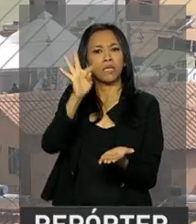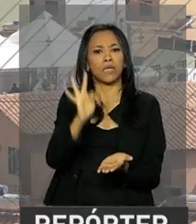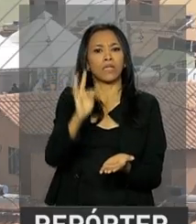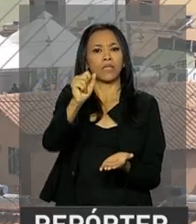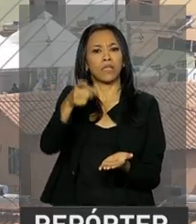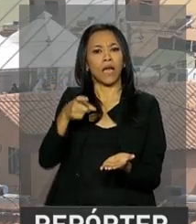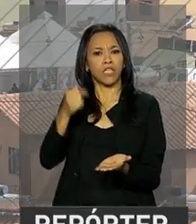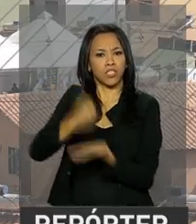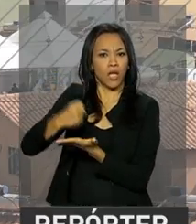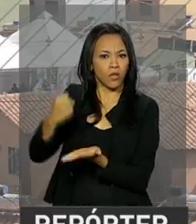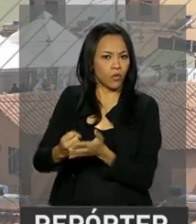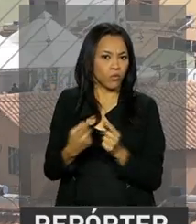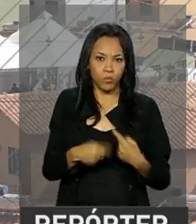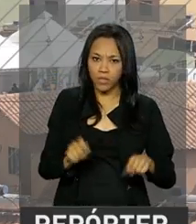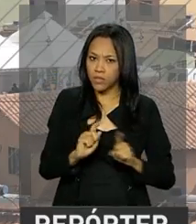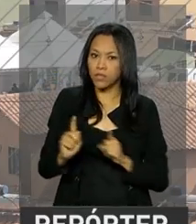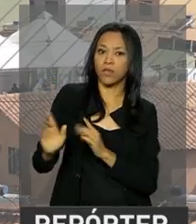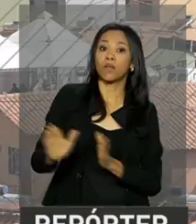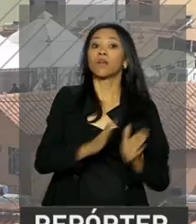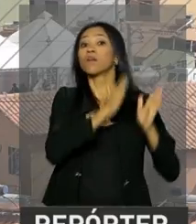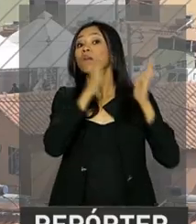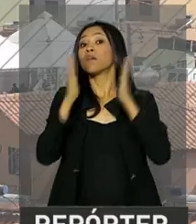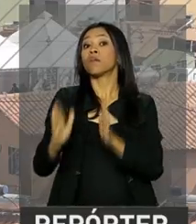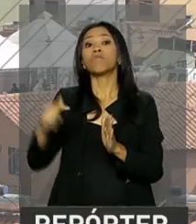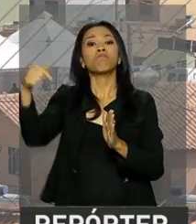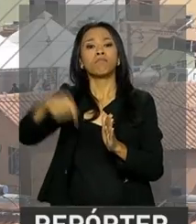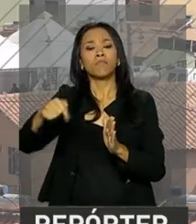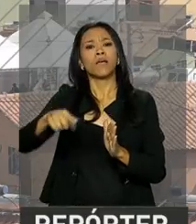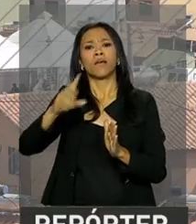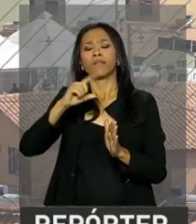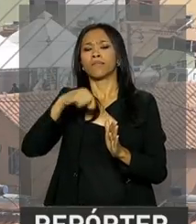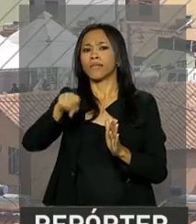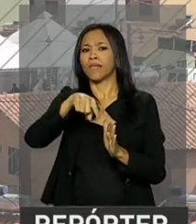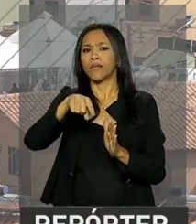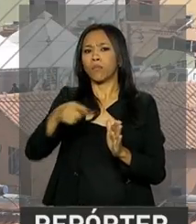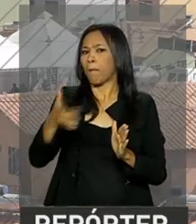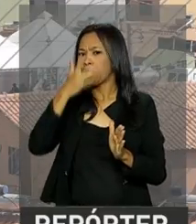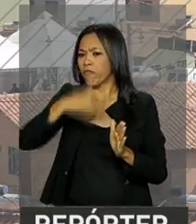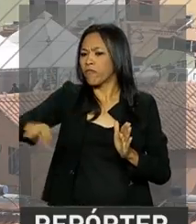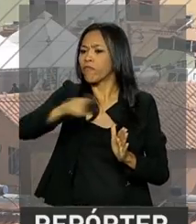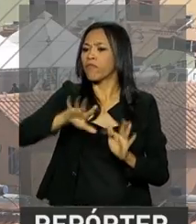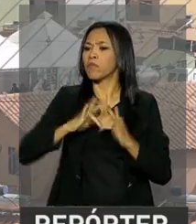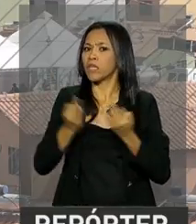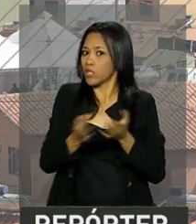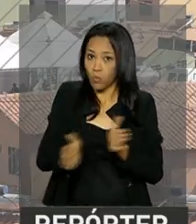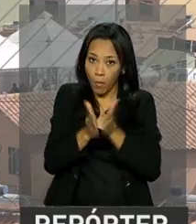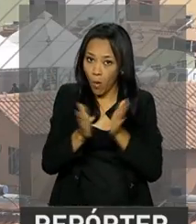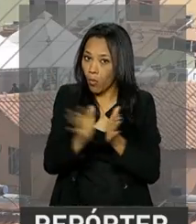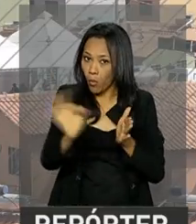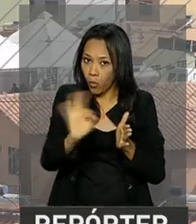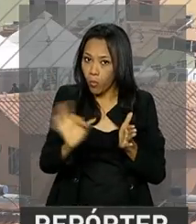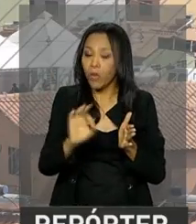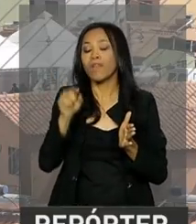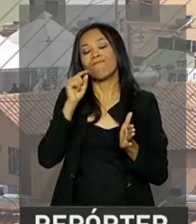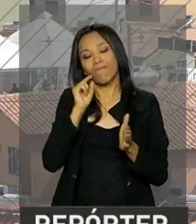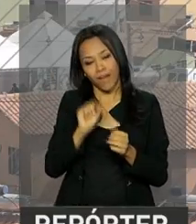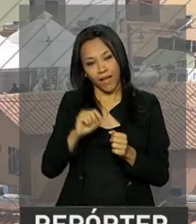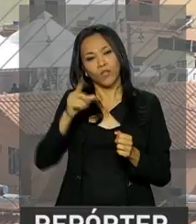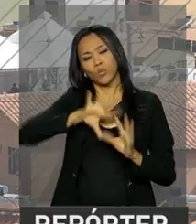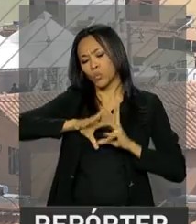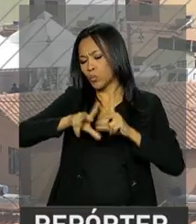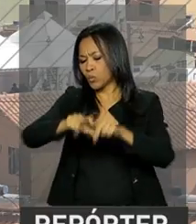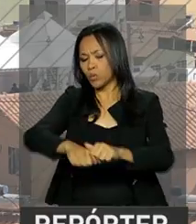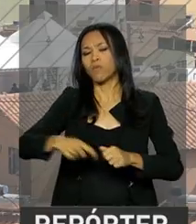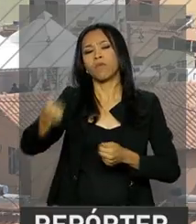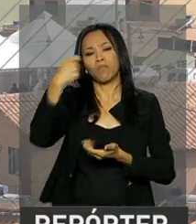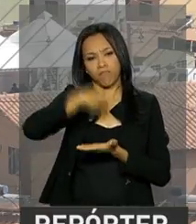E outra frente voltada às famílias que não se enquadram no quesito de baixa renda. Neste caso, o morador terá de arcar com os